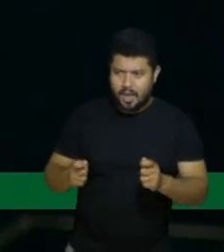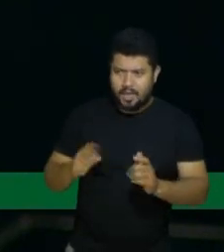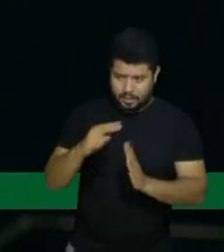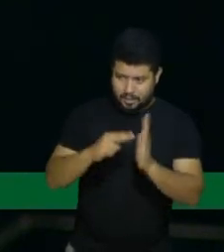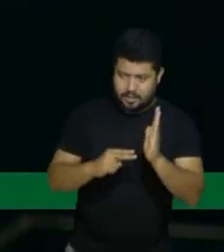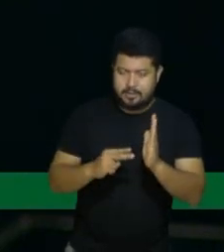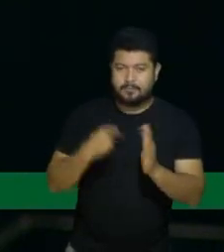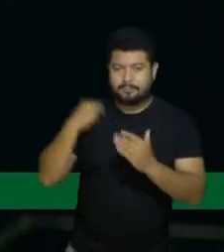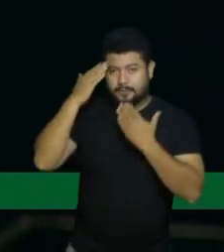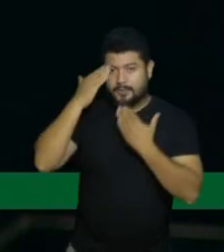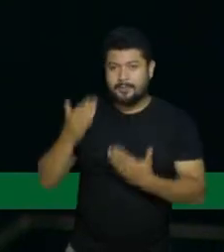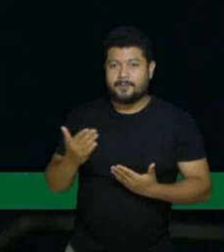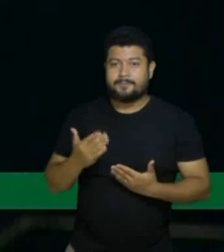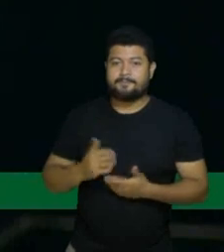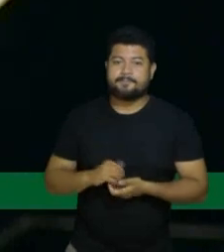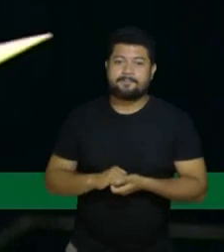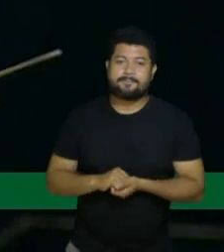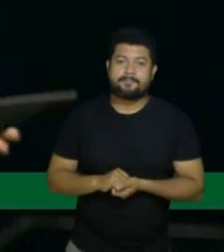tá